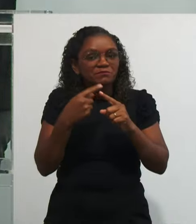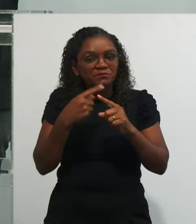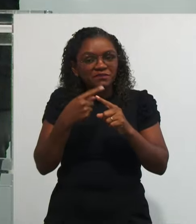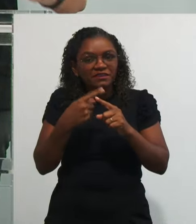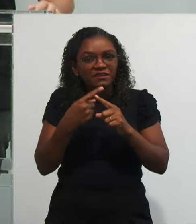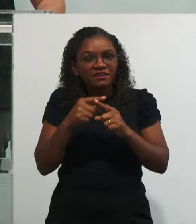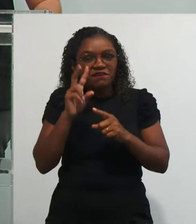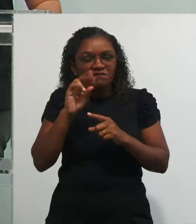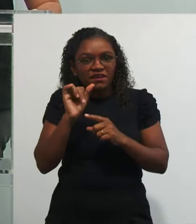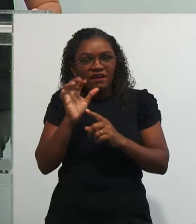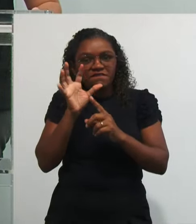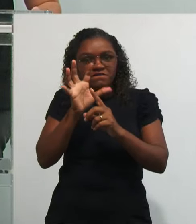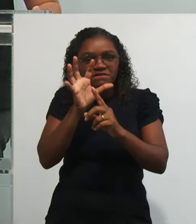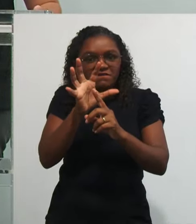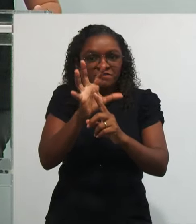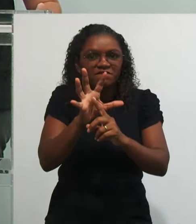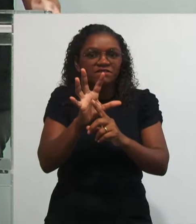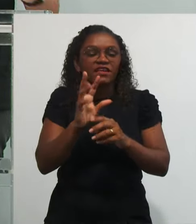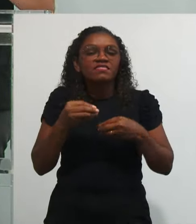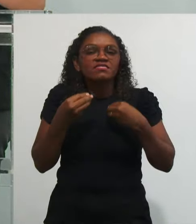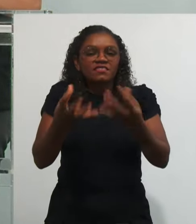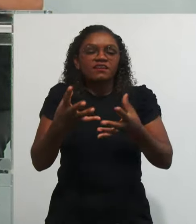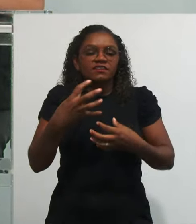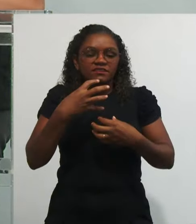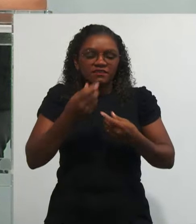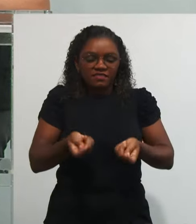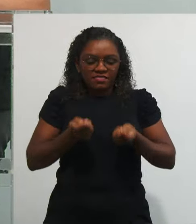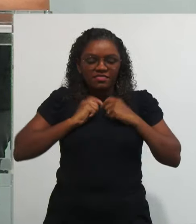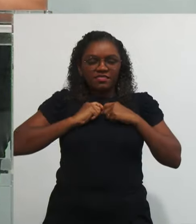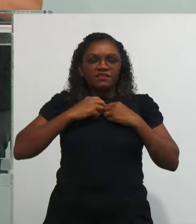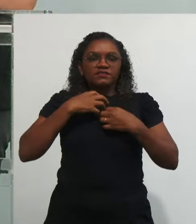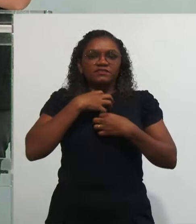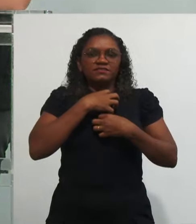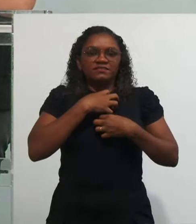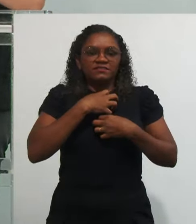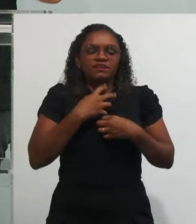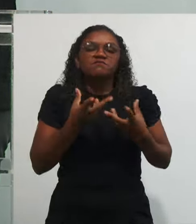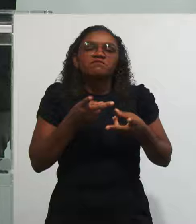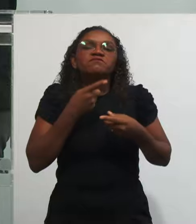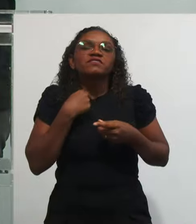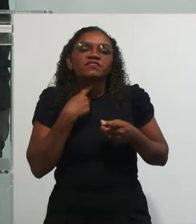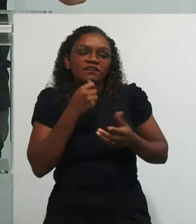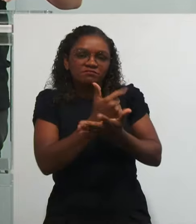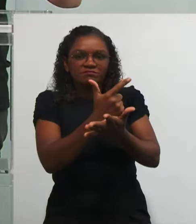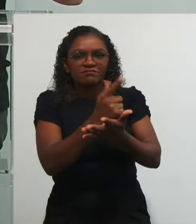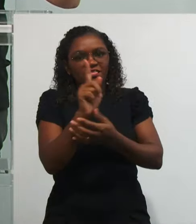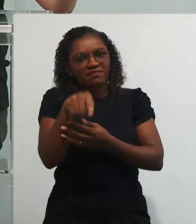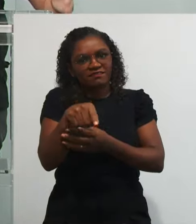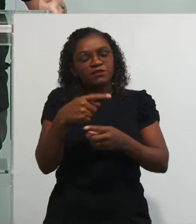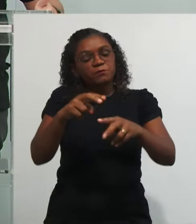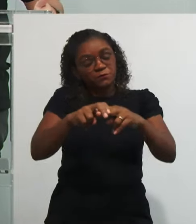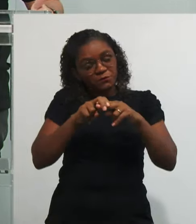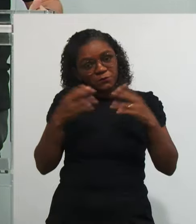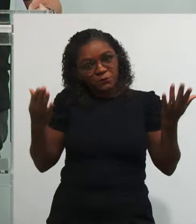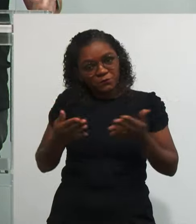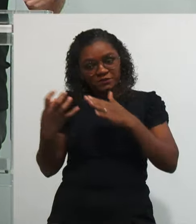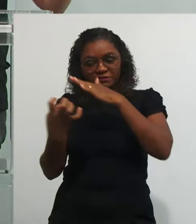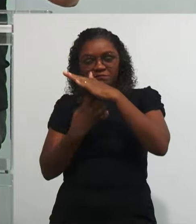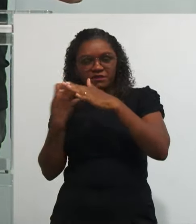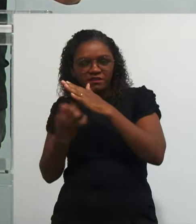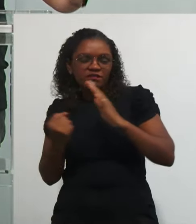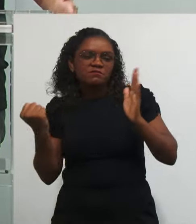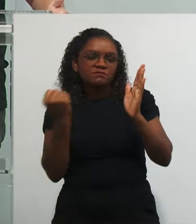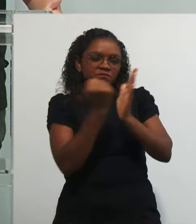provocar esse sentimento nas pessoas por isso hoje as marcas as grandes empresas os grandes negócios